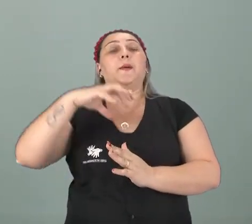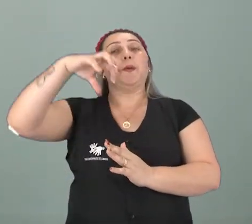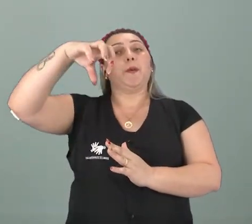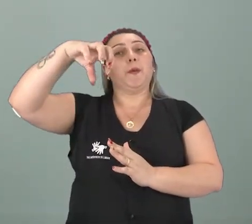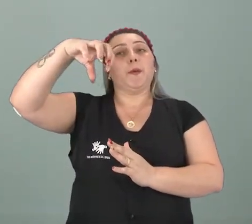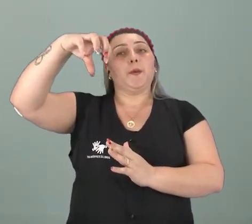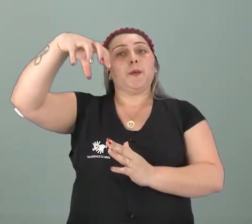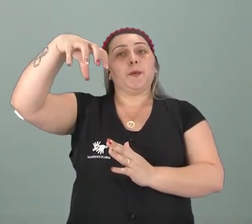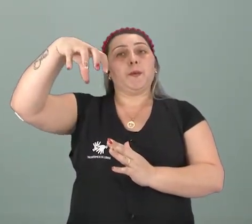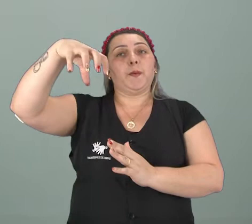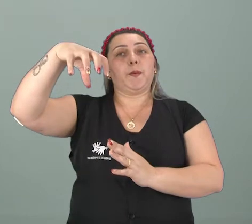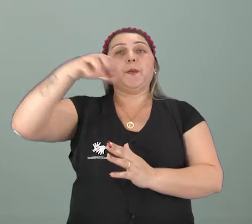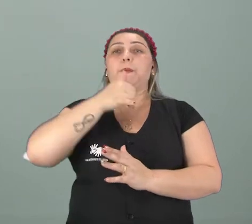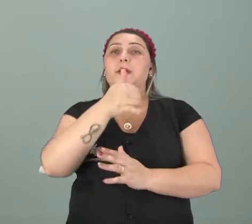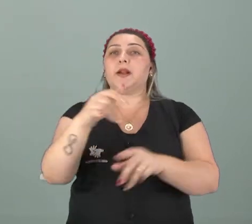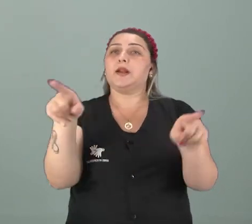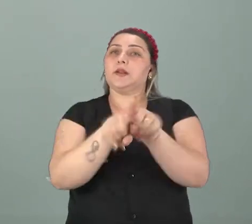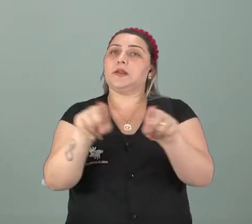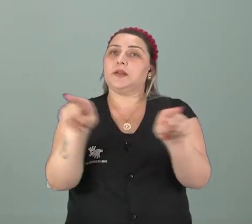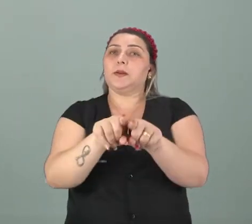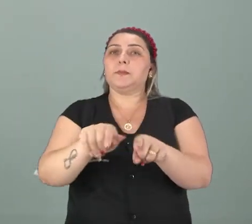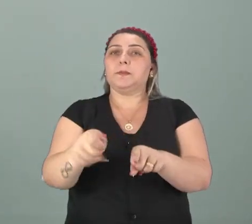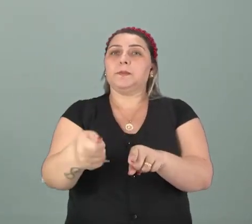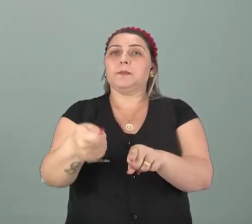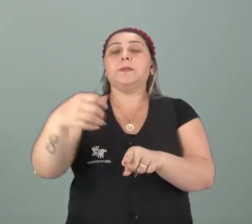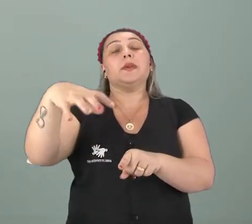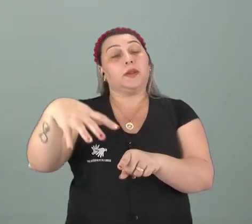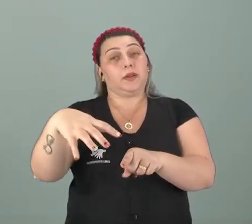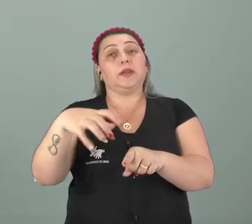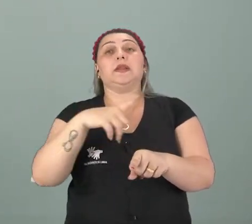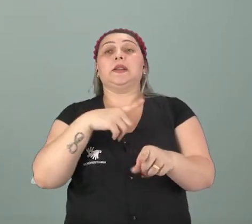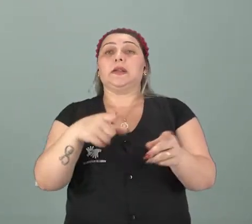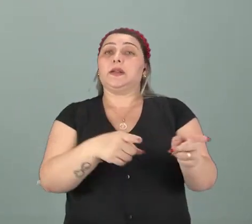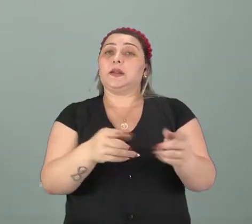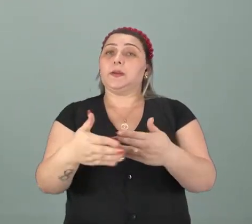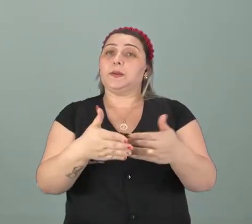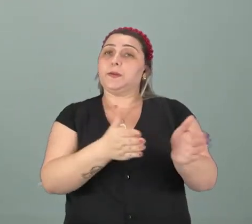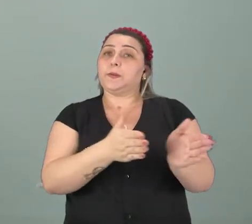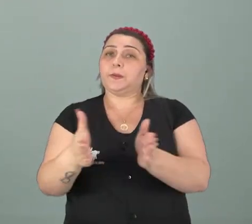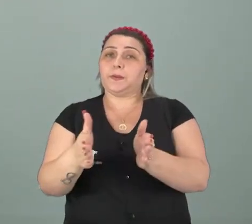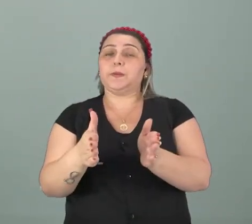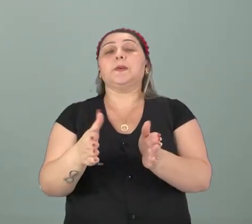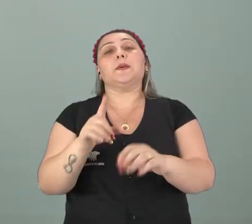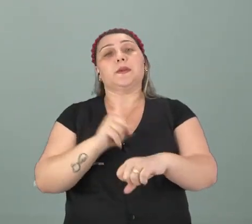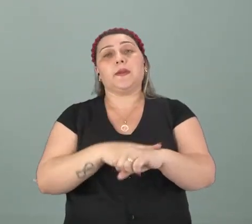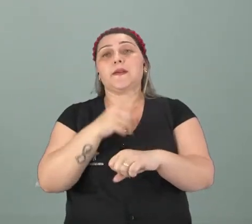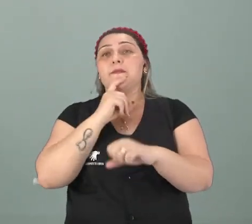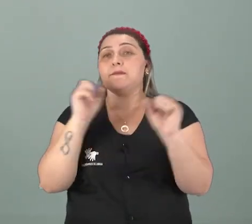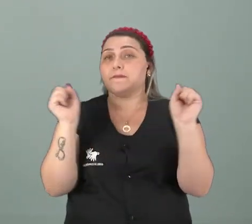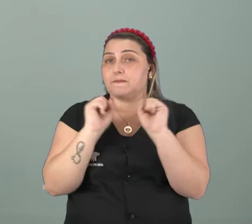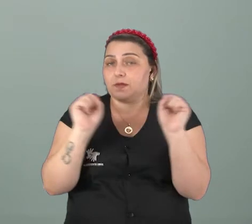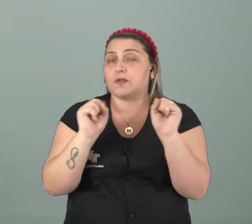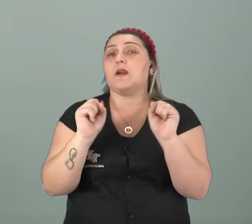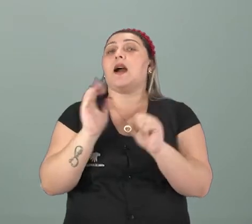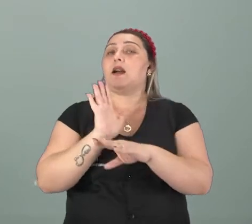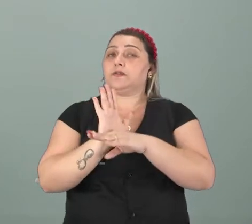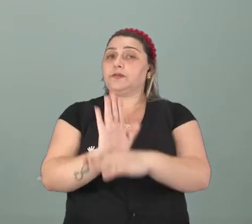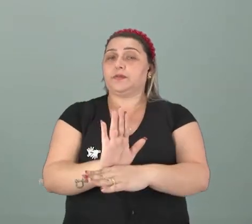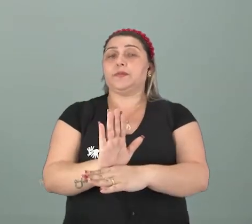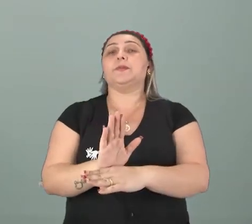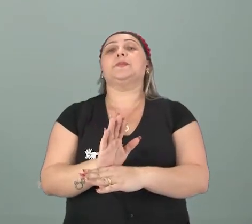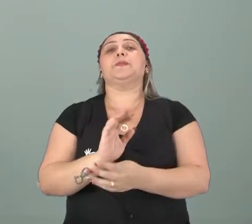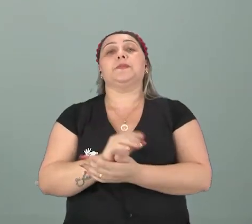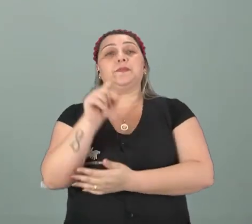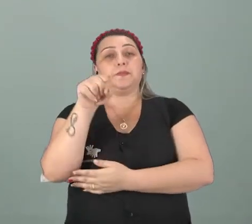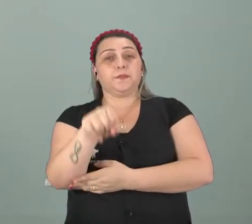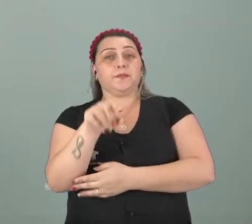coisa. Em estados muito frios, né, que tem épocas do ano fria, ter um chuveiro elétrico ajuda muito. Então, a solução